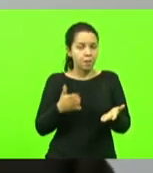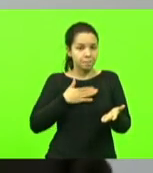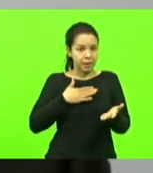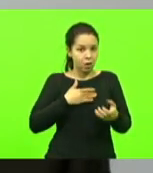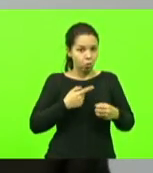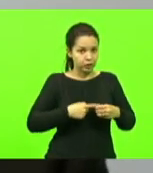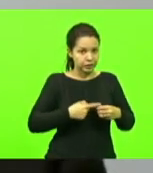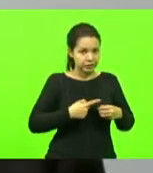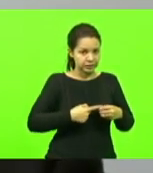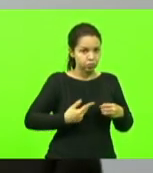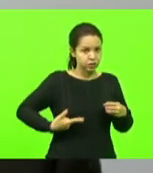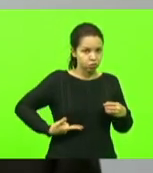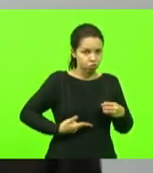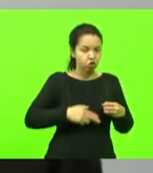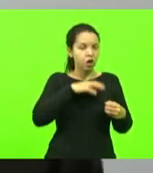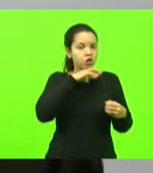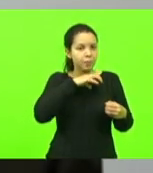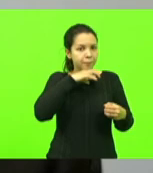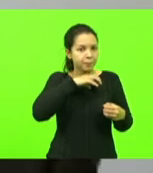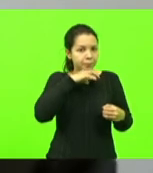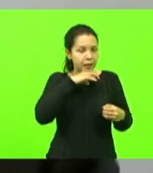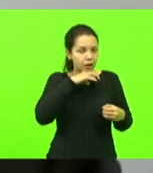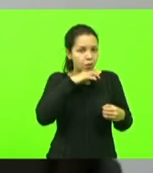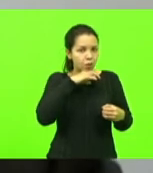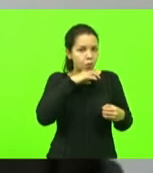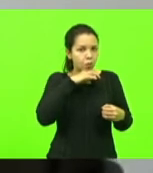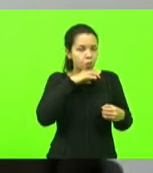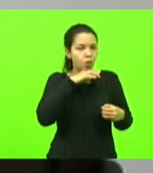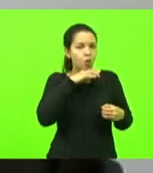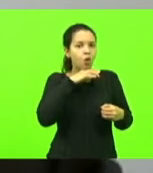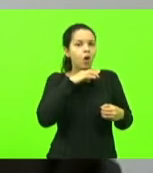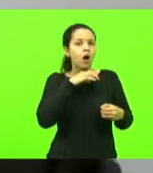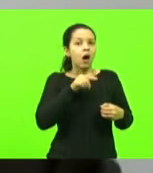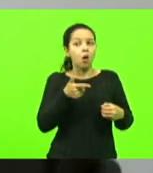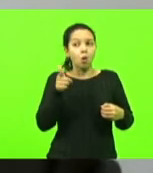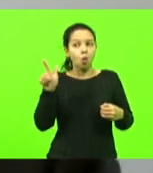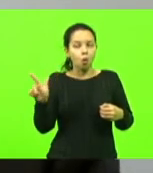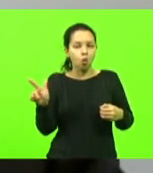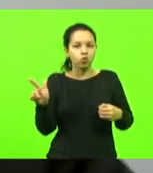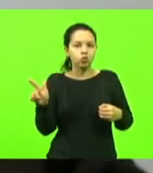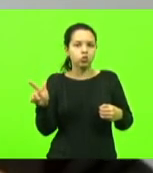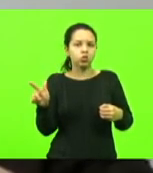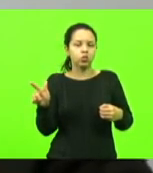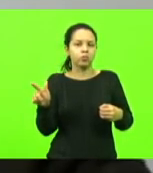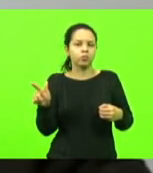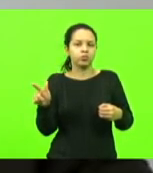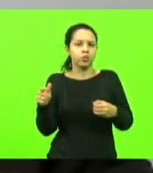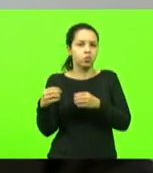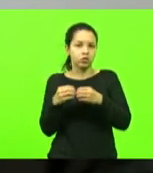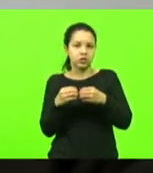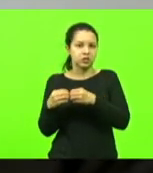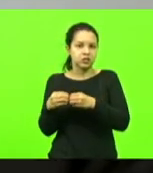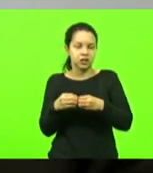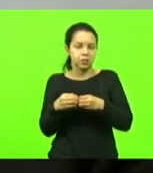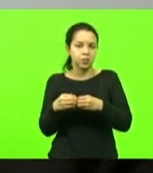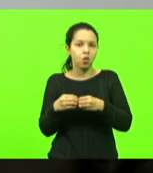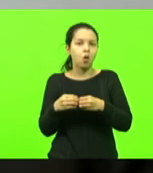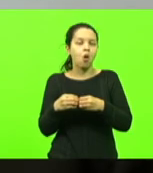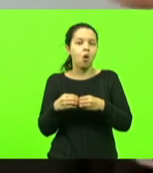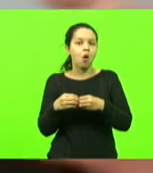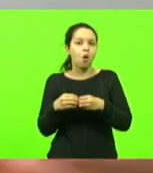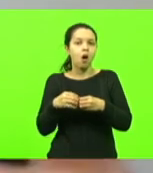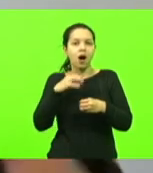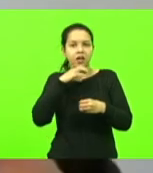Ismael, um outro município vizinho, alguém vem aqui e coloca um animal em via pública. Então, se eu consigo fazer